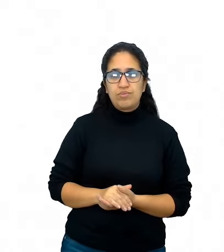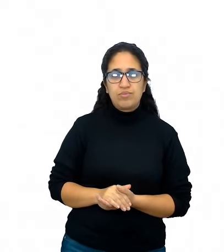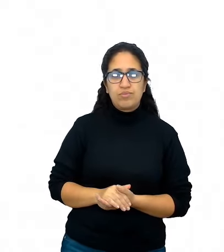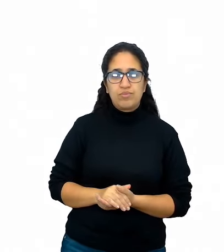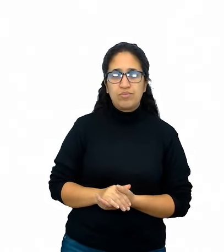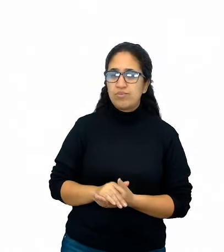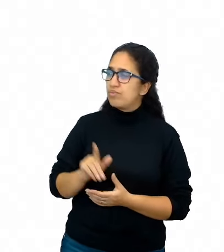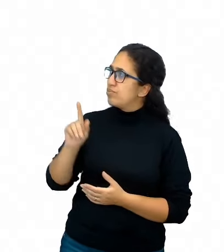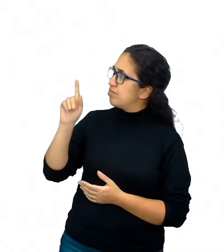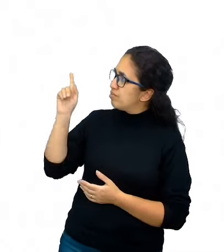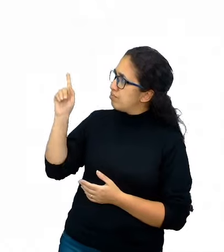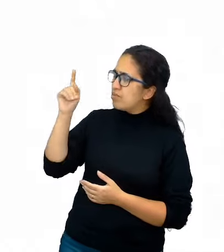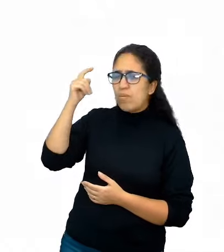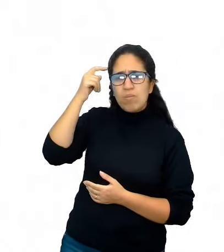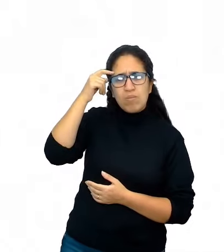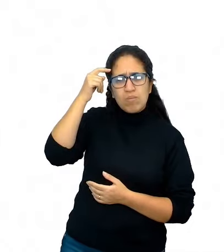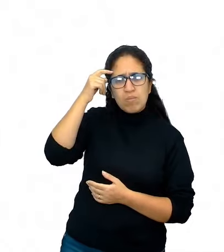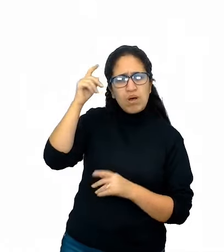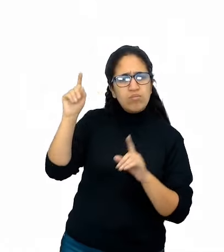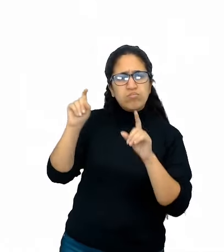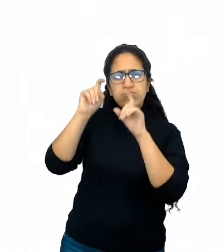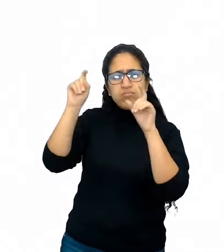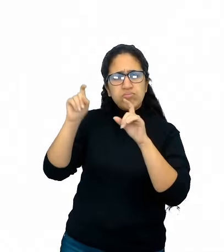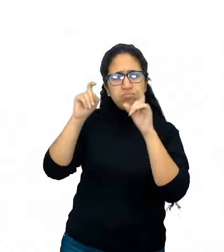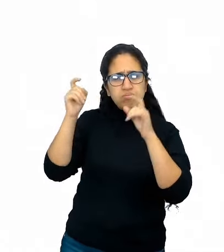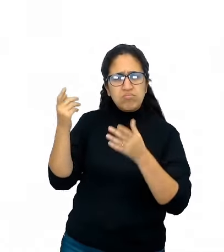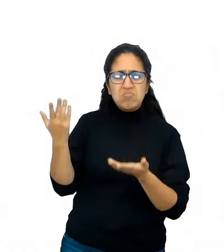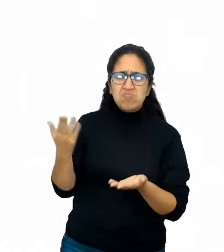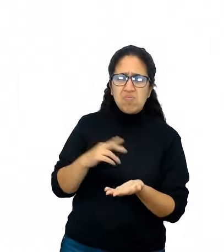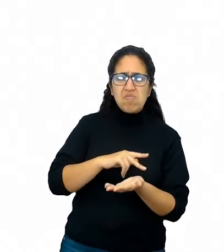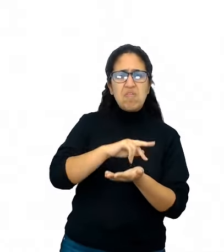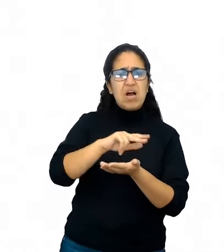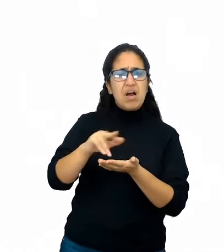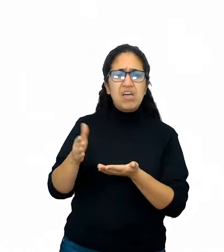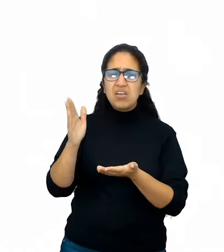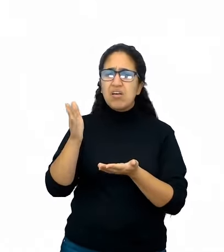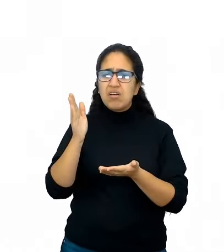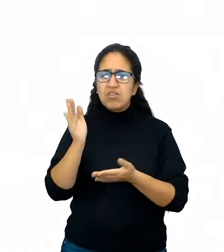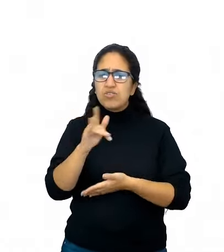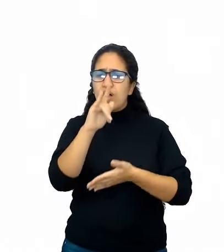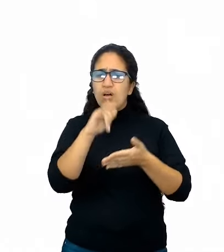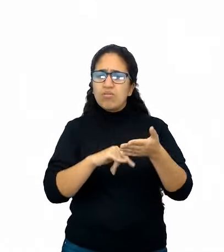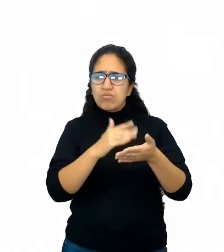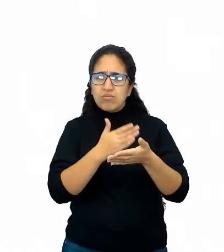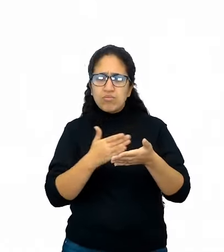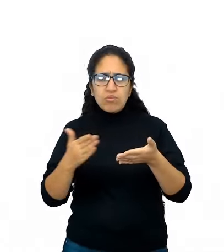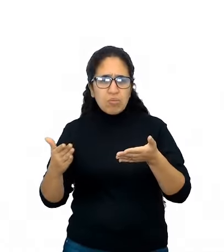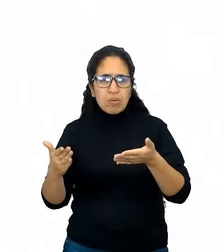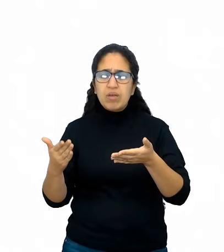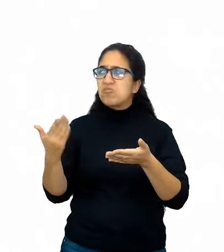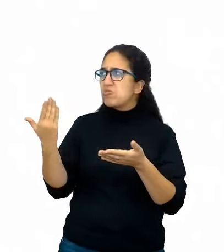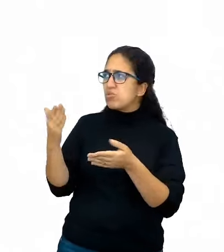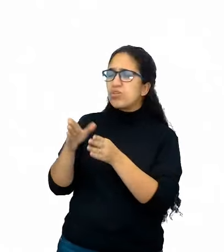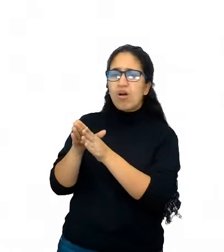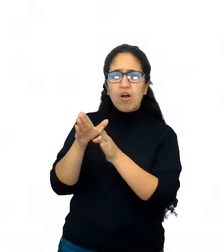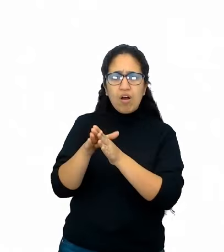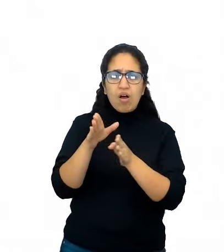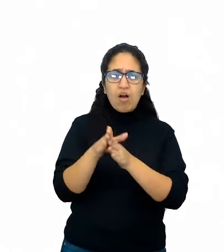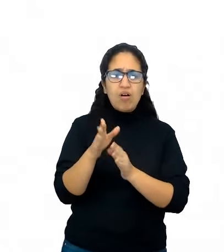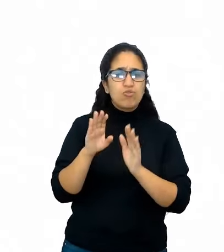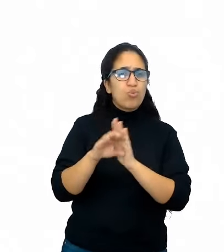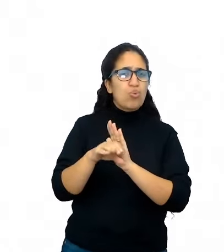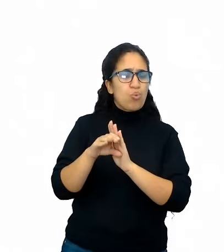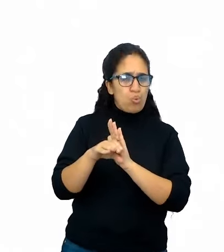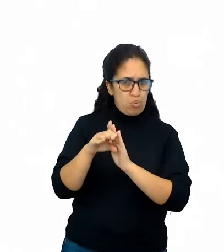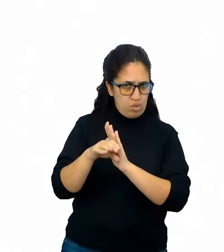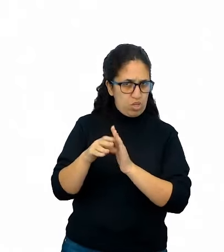Salientamos que o termo pensamento computacional aparece várias vezes nos documentos e orientações